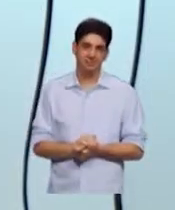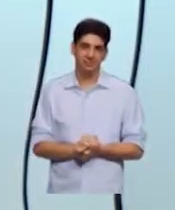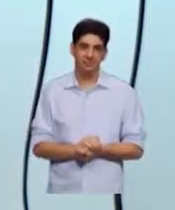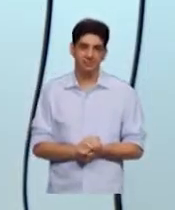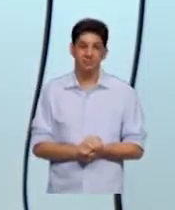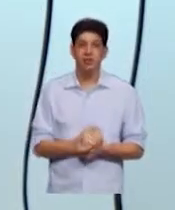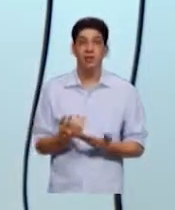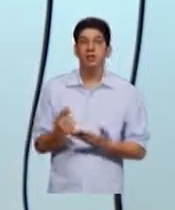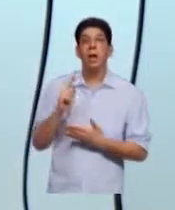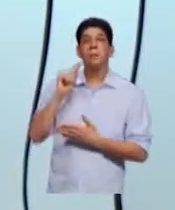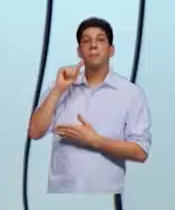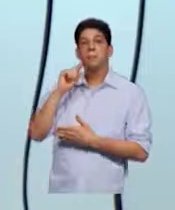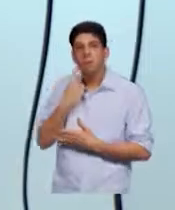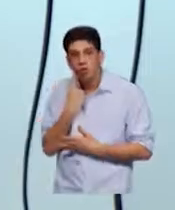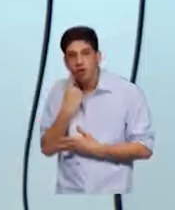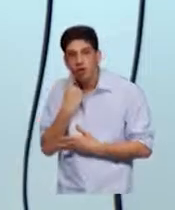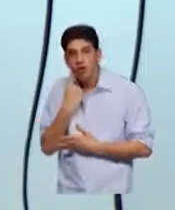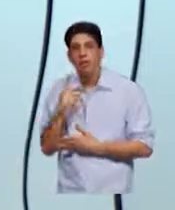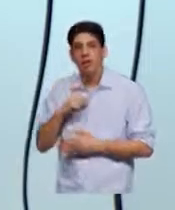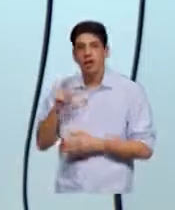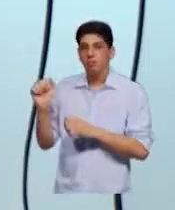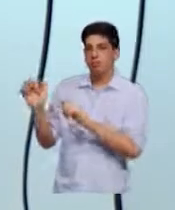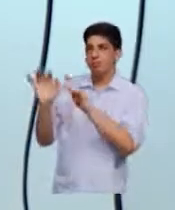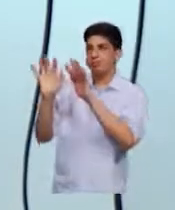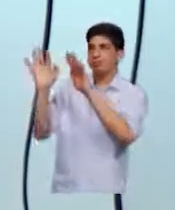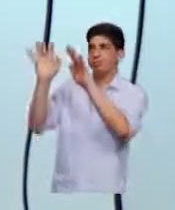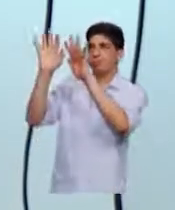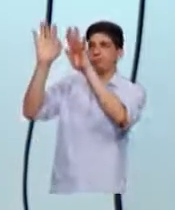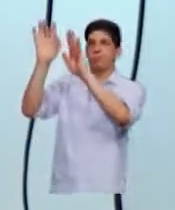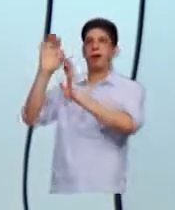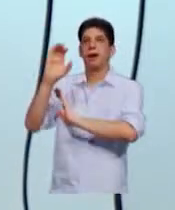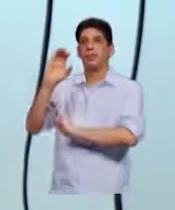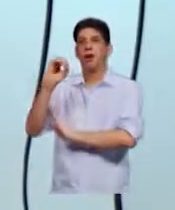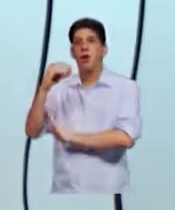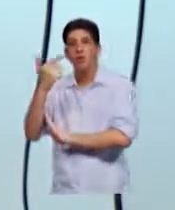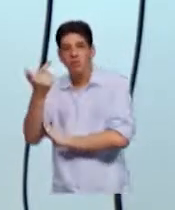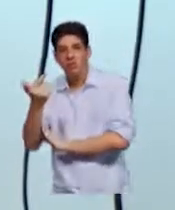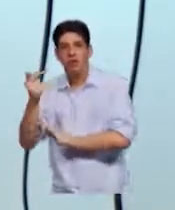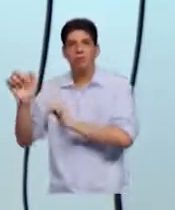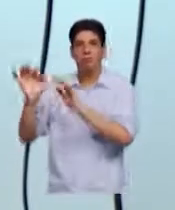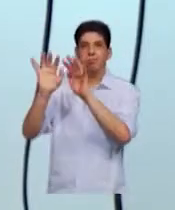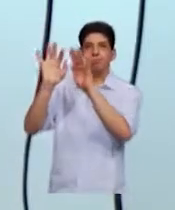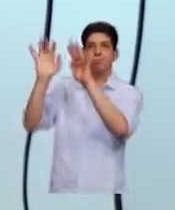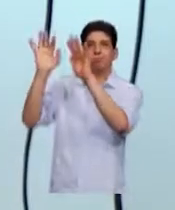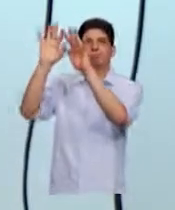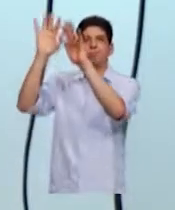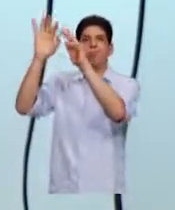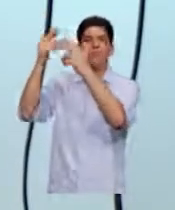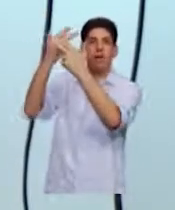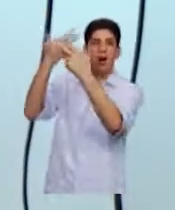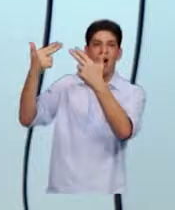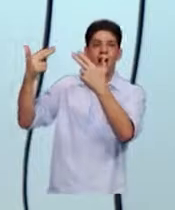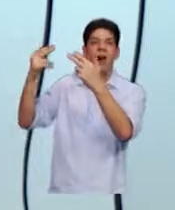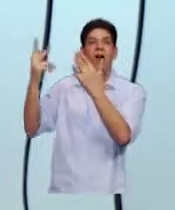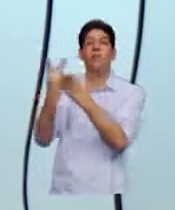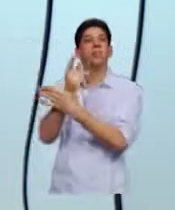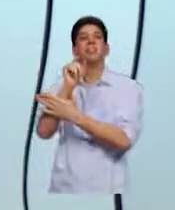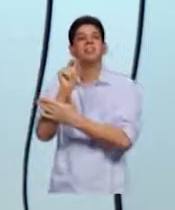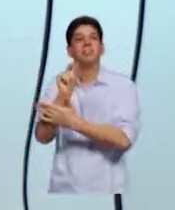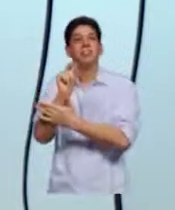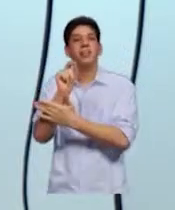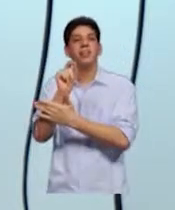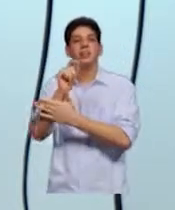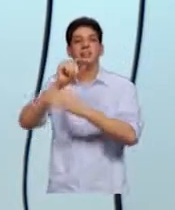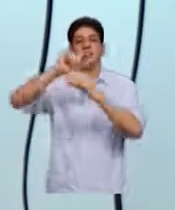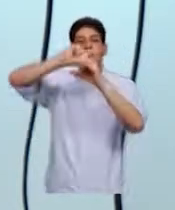poluição lança gases para o ar, muito gás carbônico, muito metano, muito óxido nitroso, o que vai acontecer? Vai